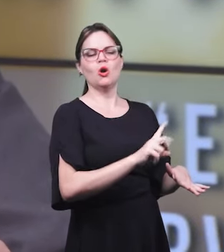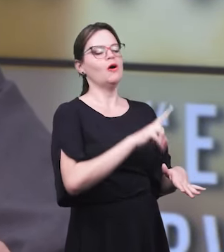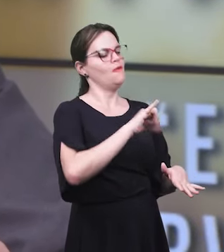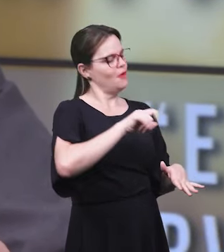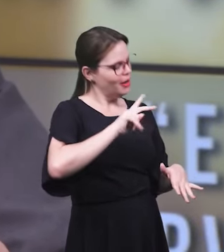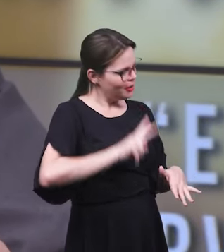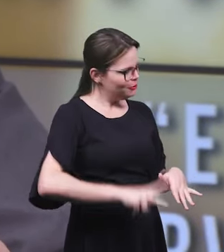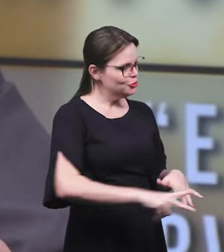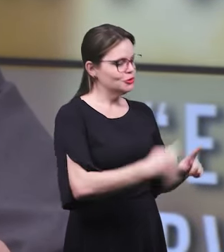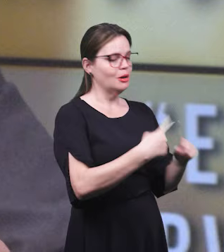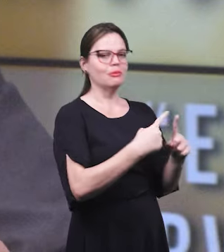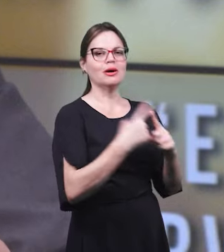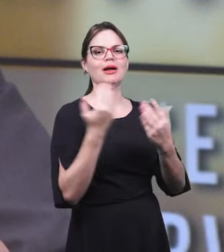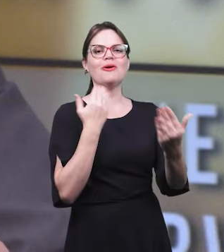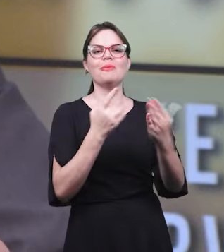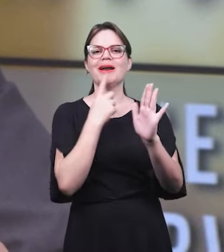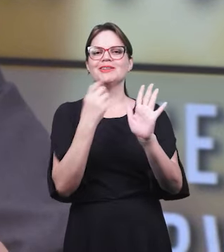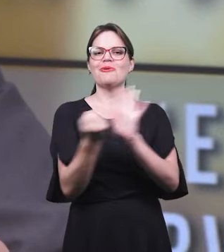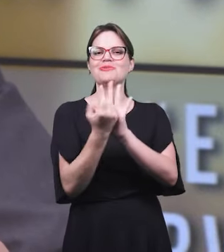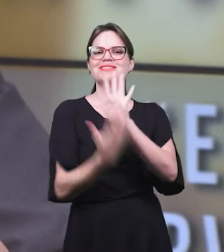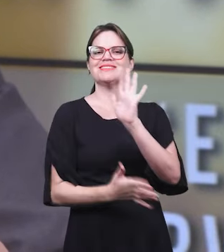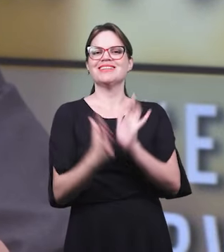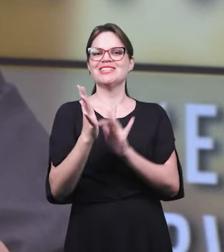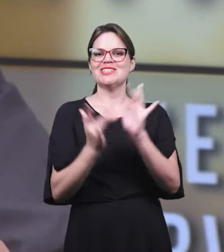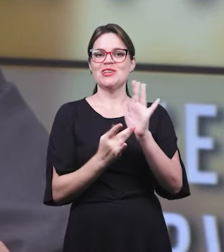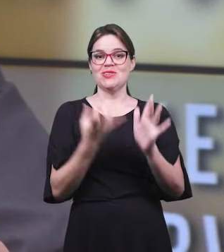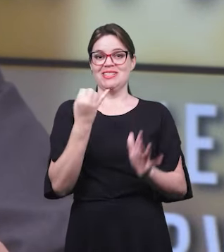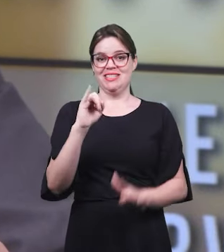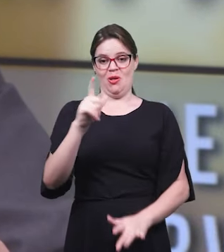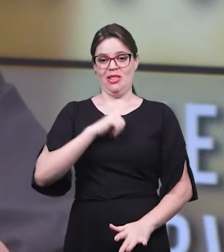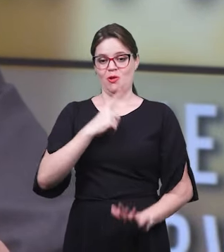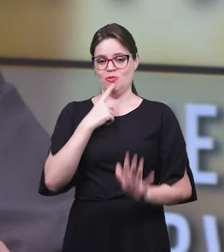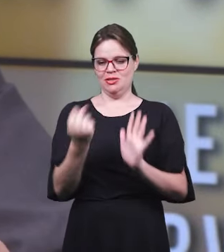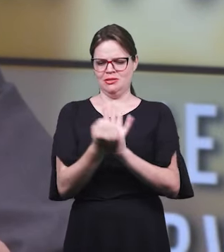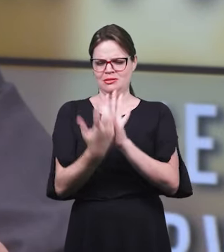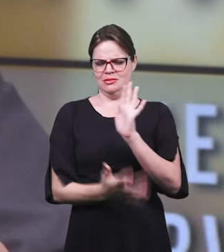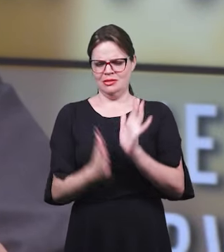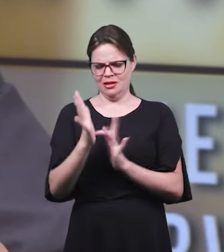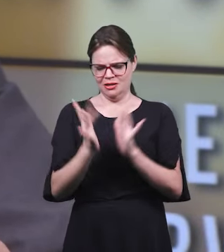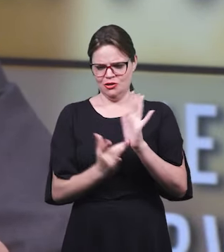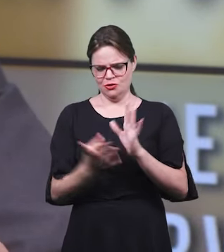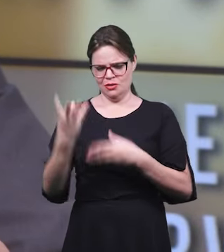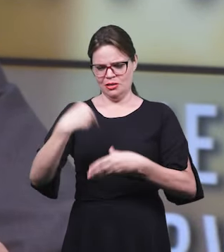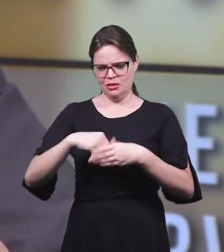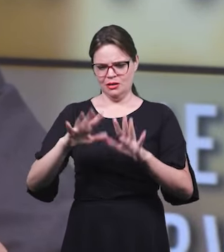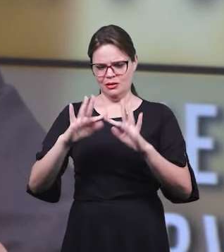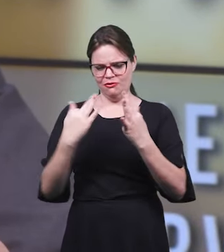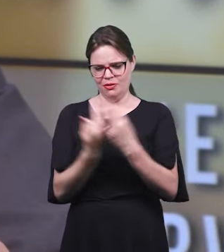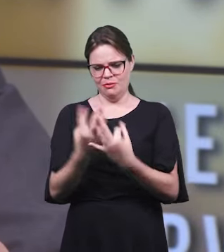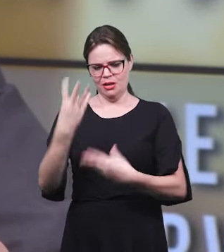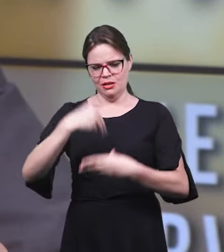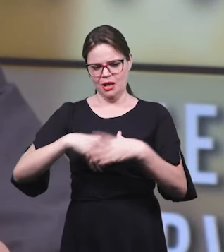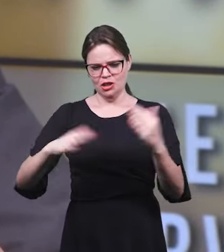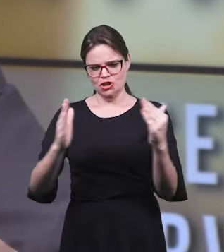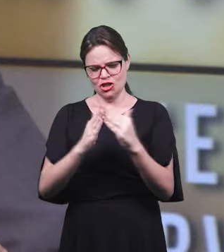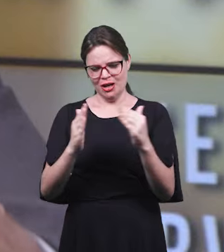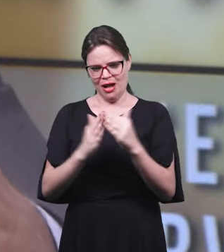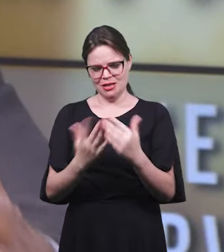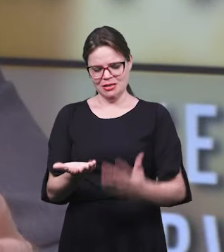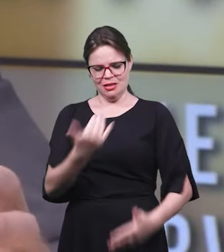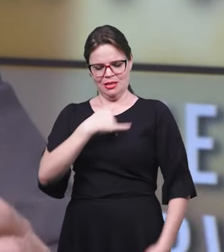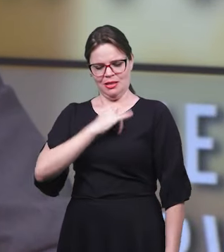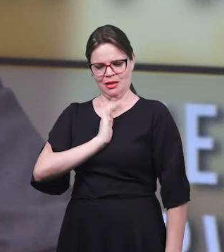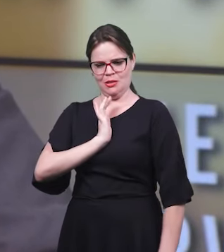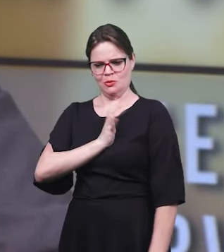né? Ali está a marca, o sangue do meu filho está sendo valorizado ali, naquela casa, naquela família,